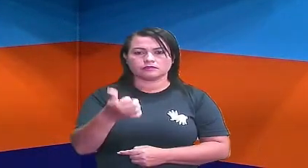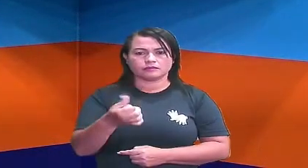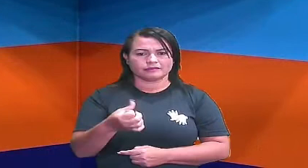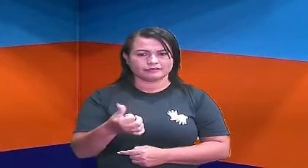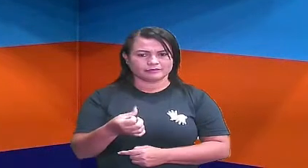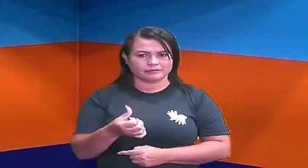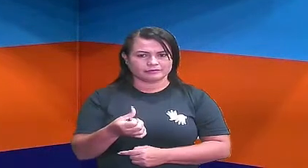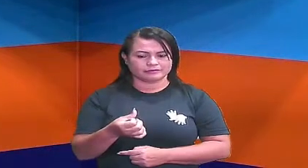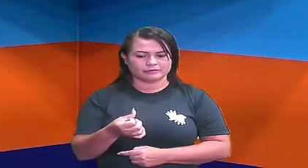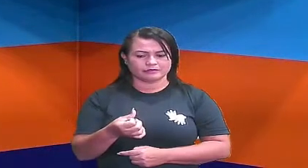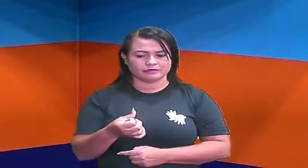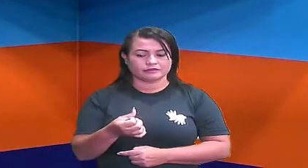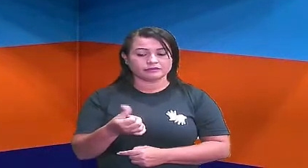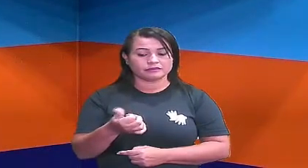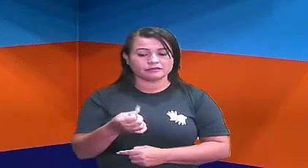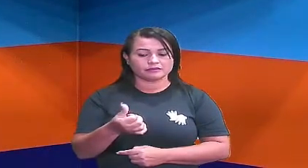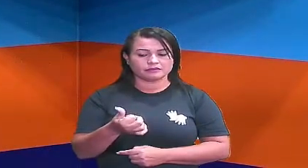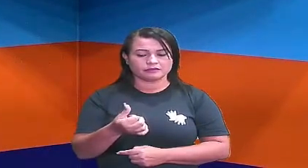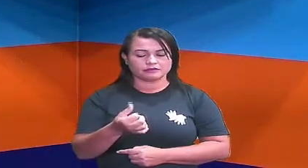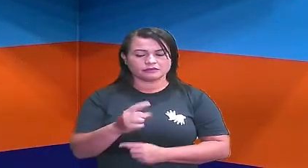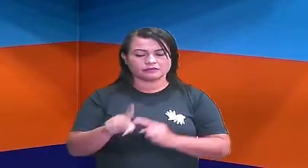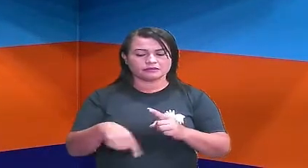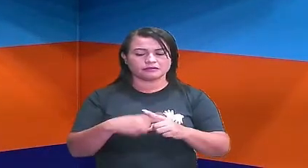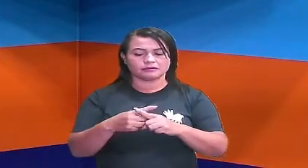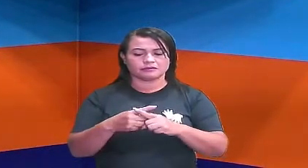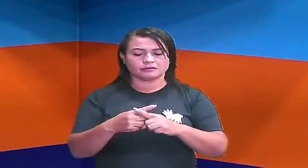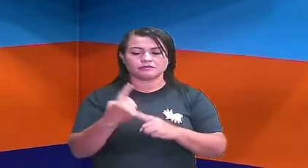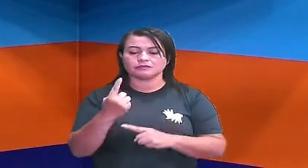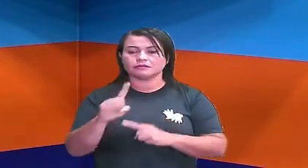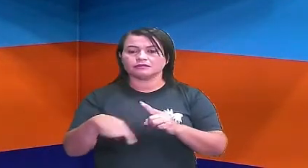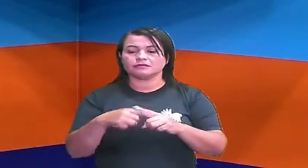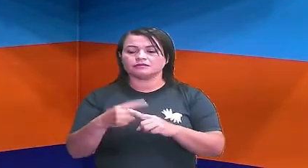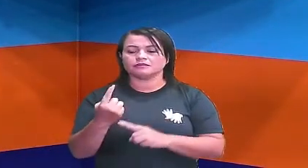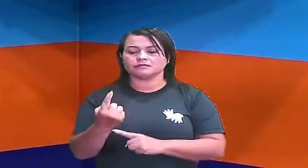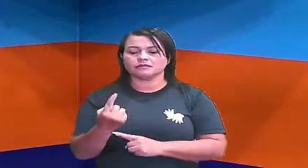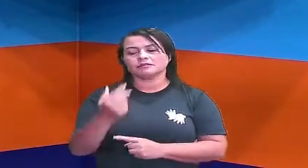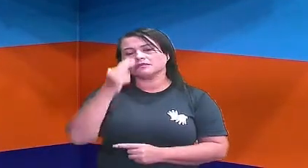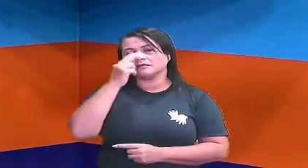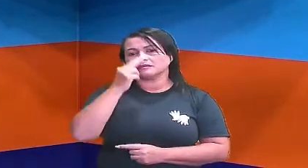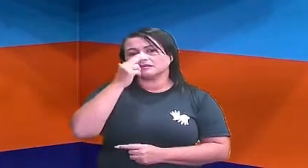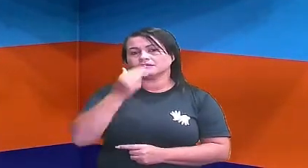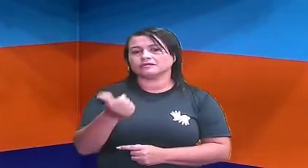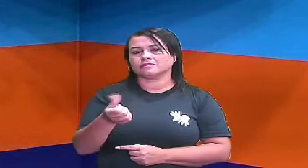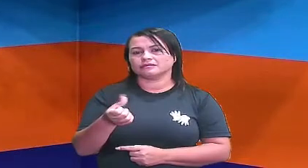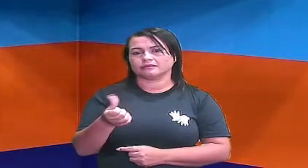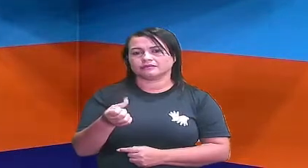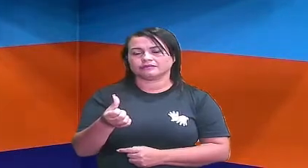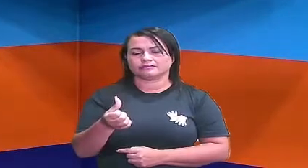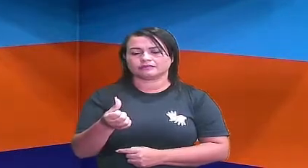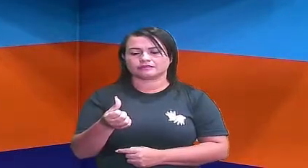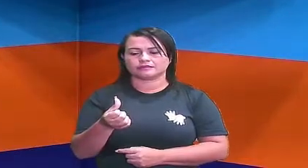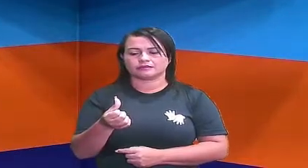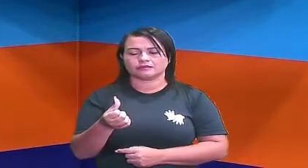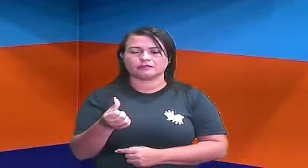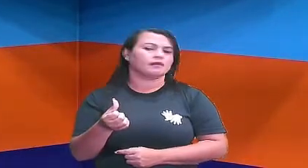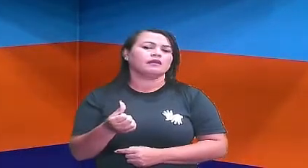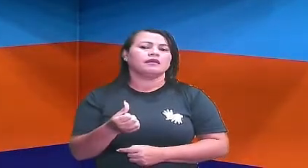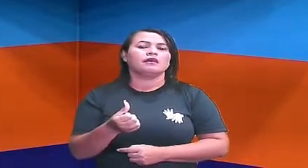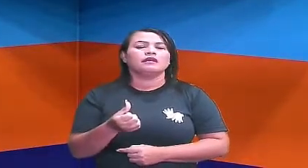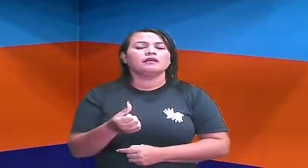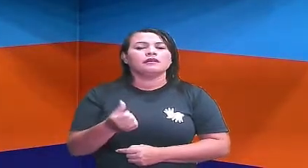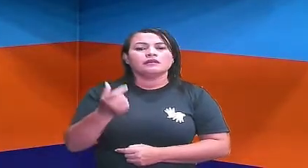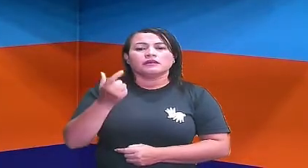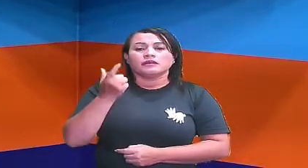4, 16. 16 multiplicado 1 vezes 1 vai ser o próprio 16. Tá?